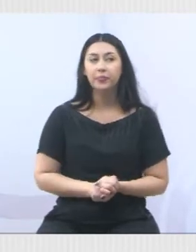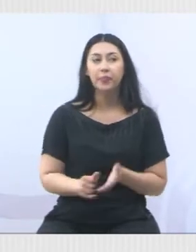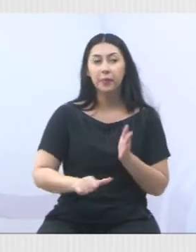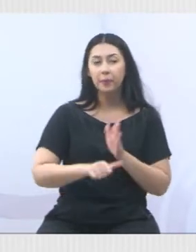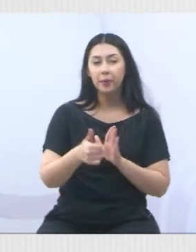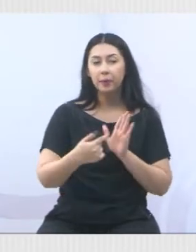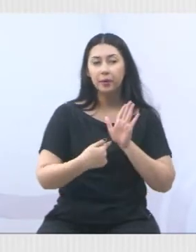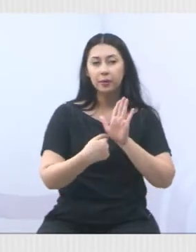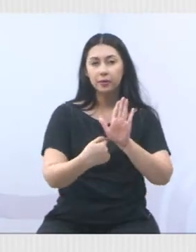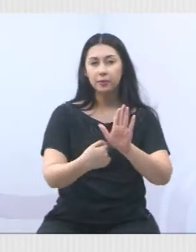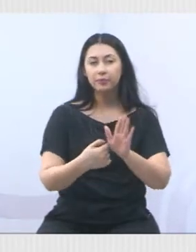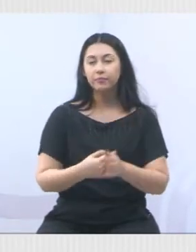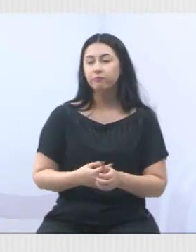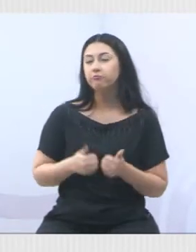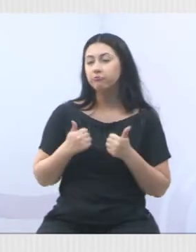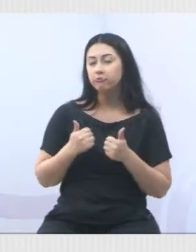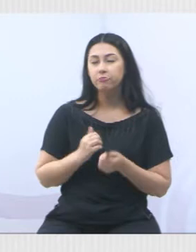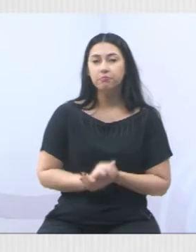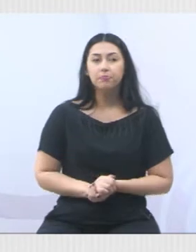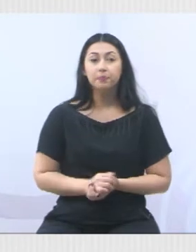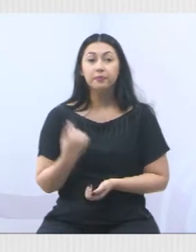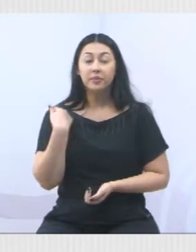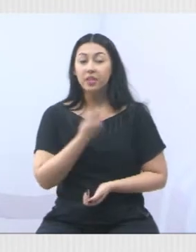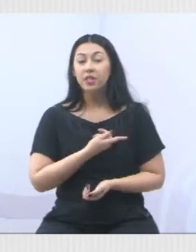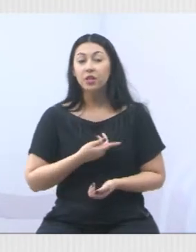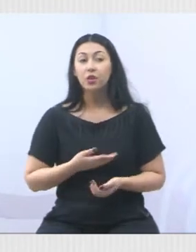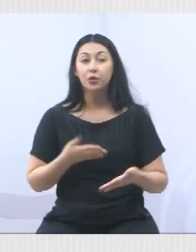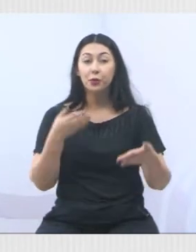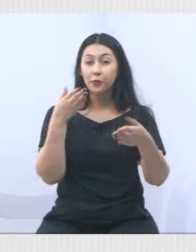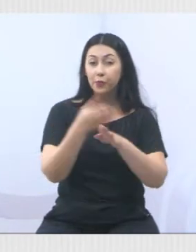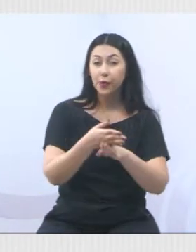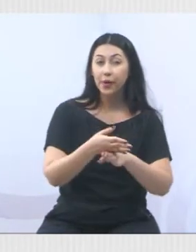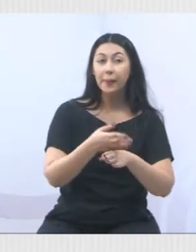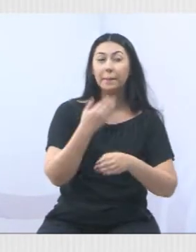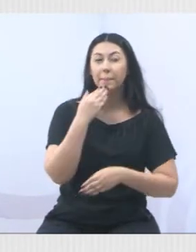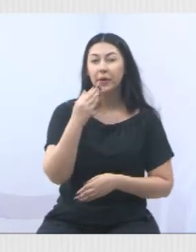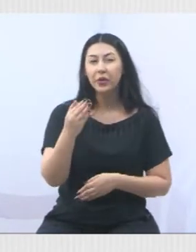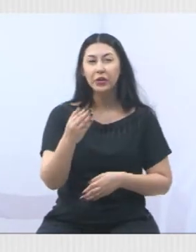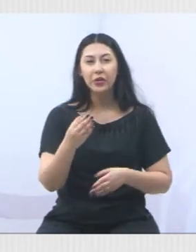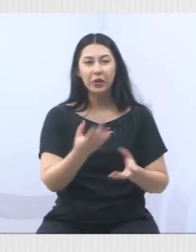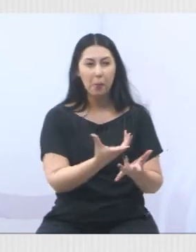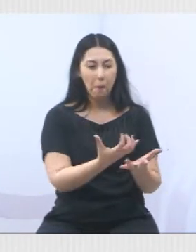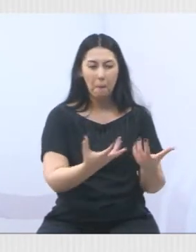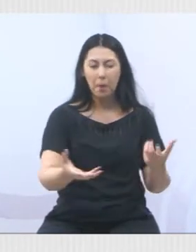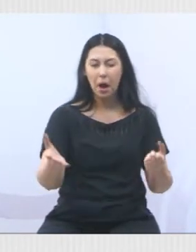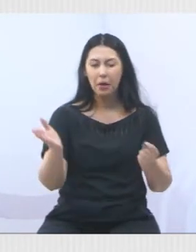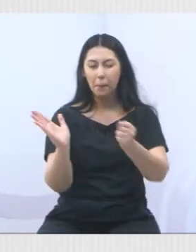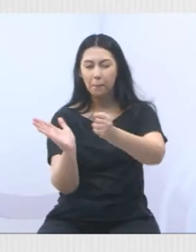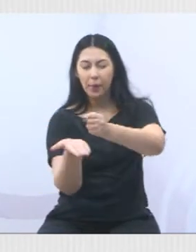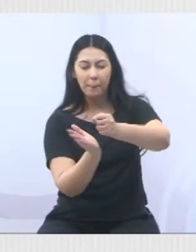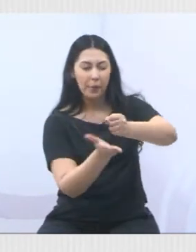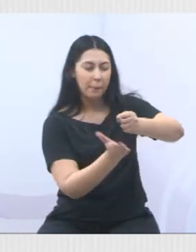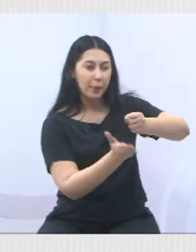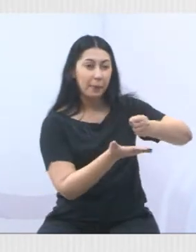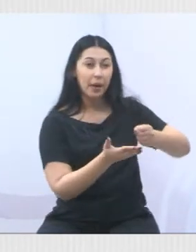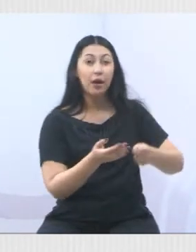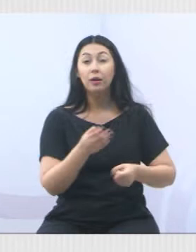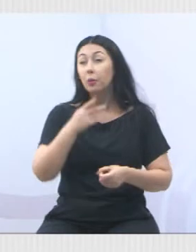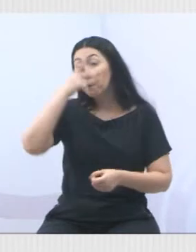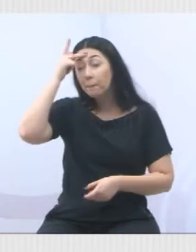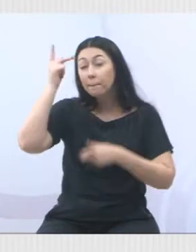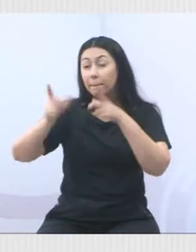slide. Já está, né? Estivemos no centro pedindo a capina na Rua Vitória. O que mais pedem? Capina e